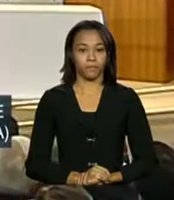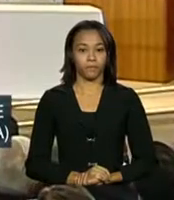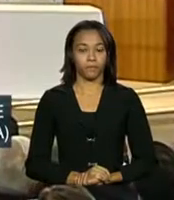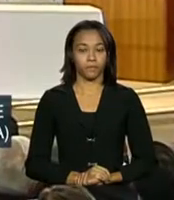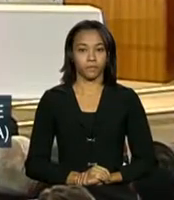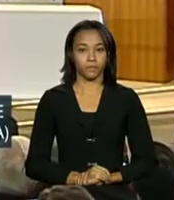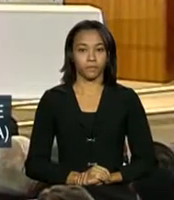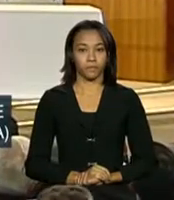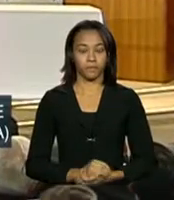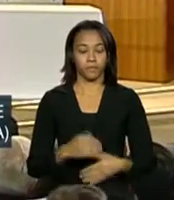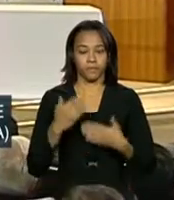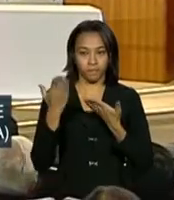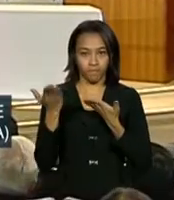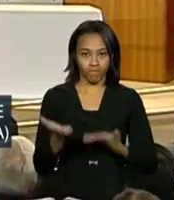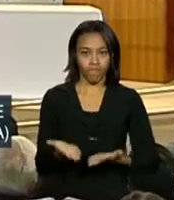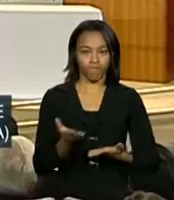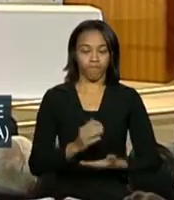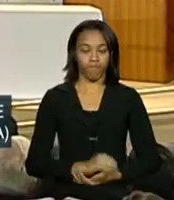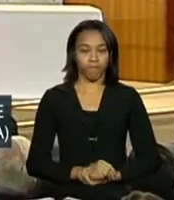Excelentíssimo